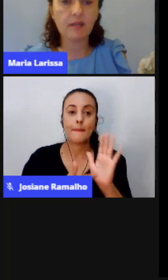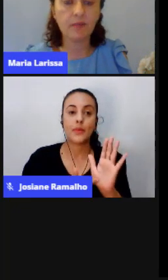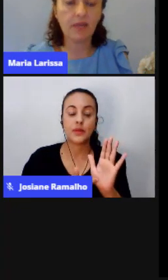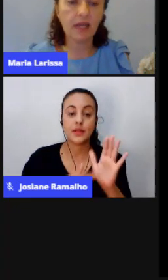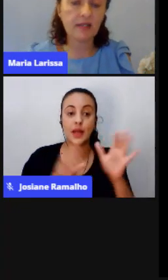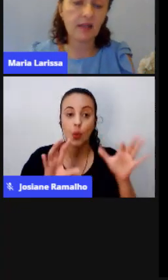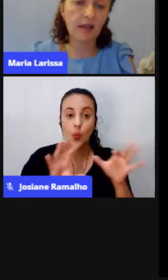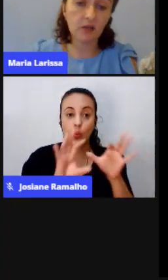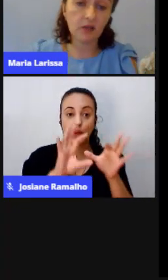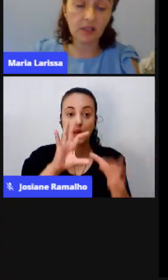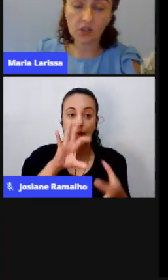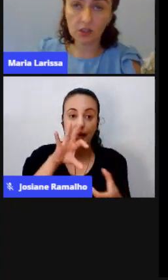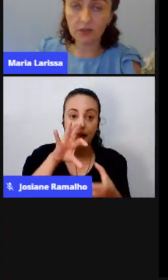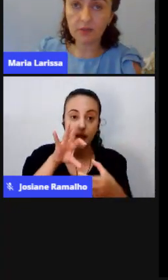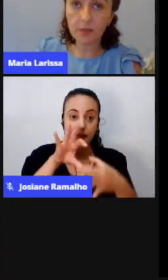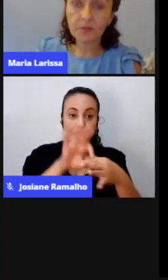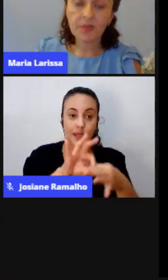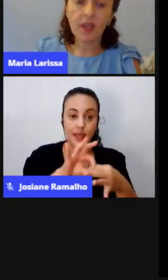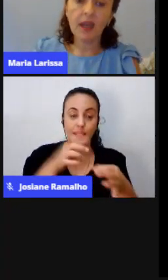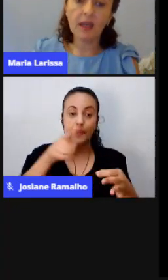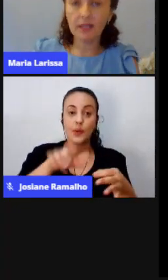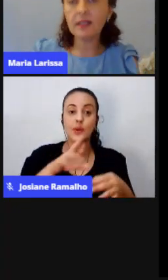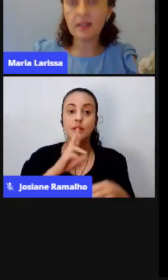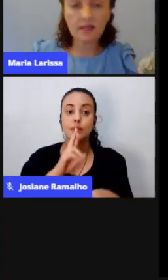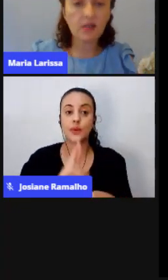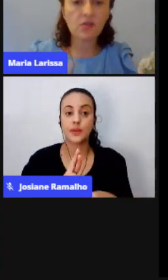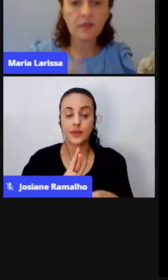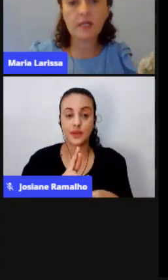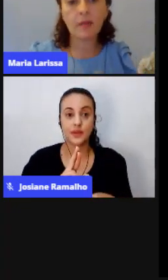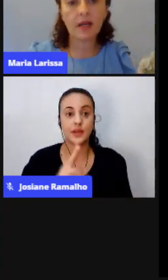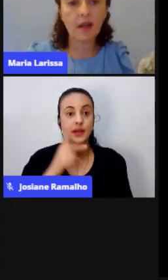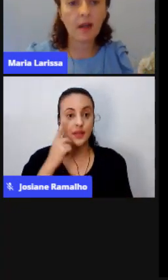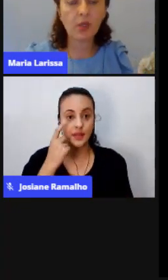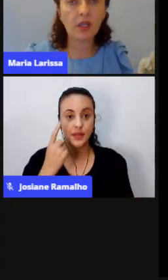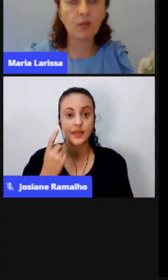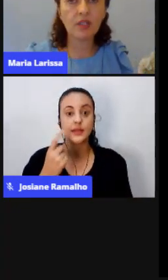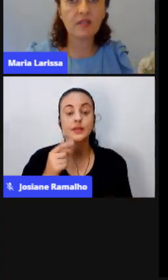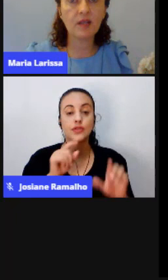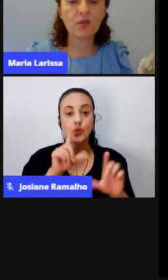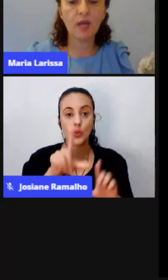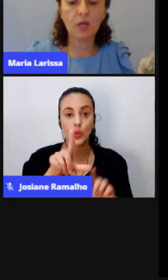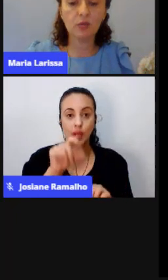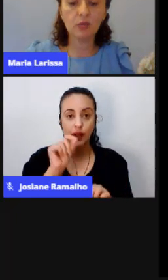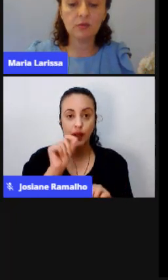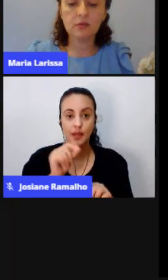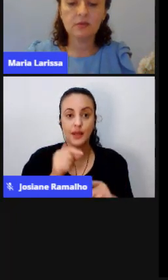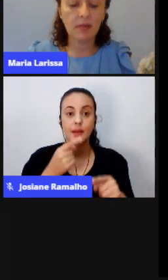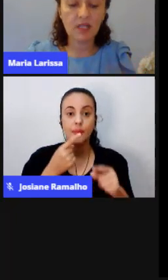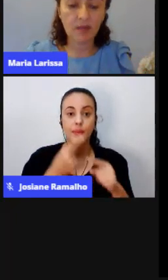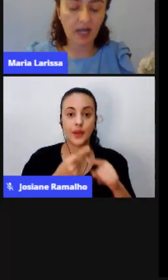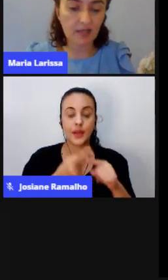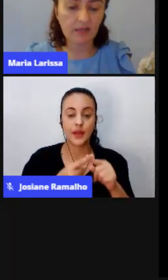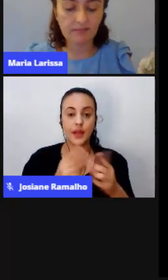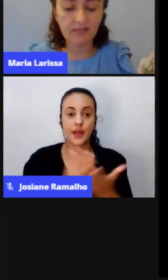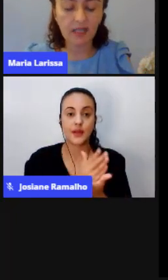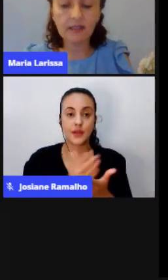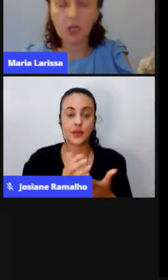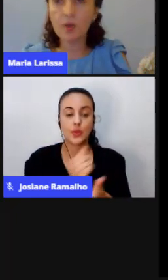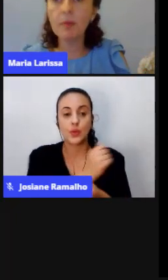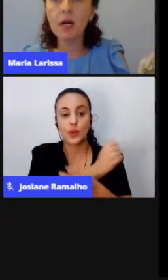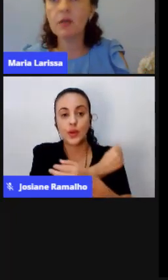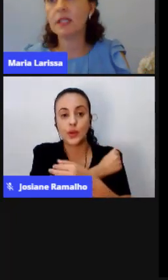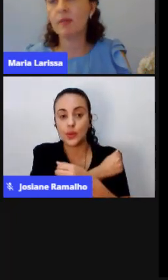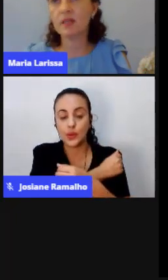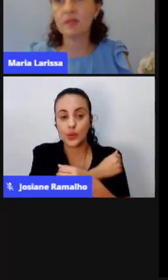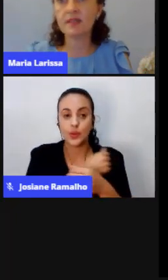resposta. Essa alternativa, ela é interessante você marcar, porque muitas vezes o aluno, na mesma casa, né,